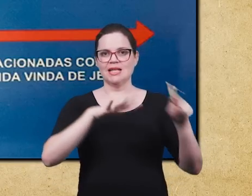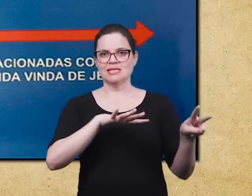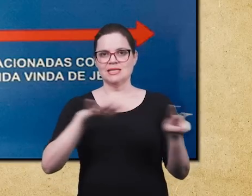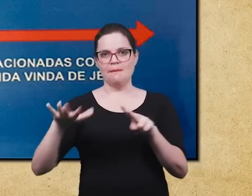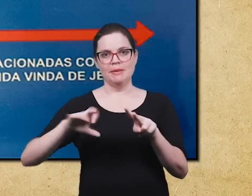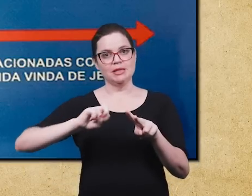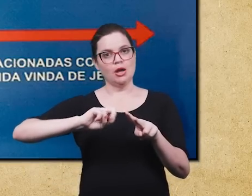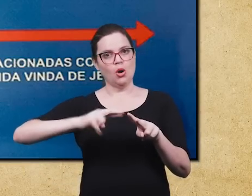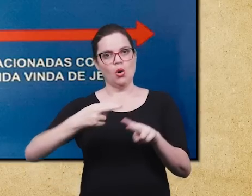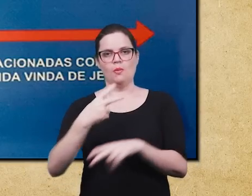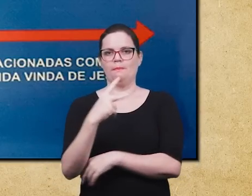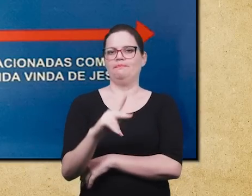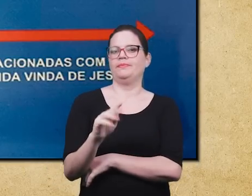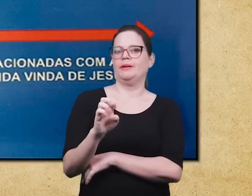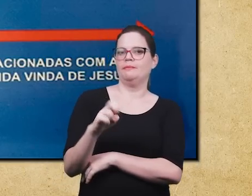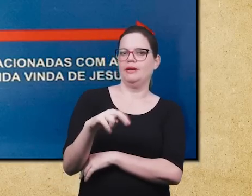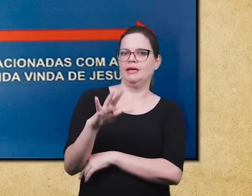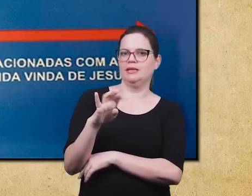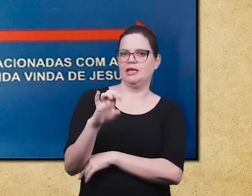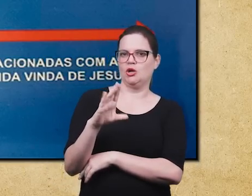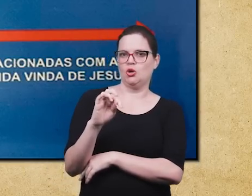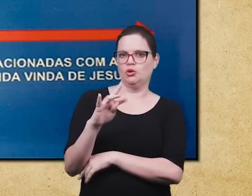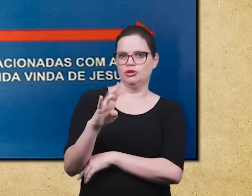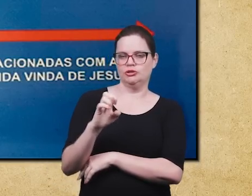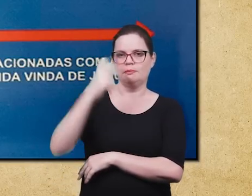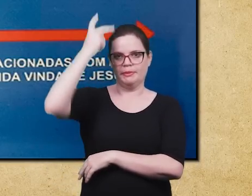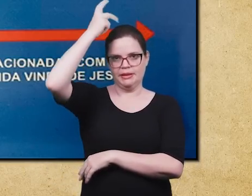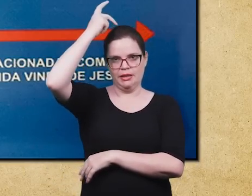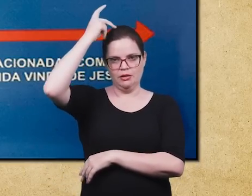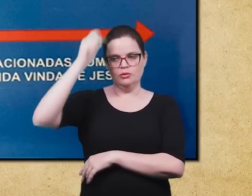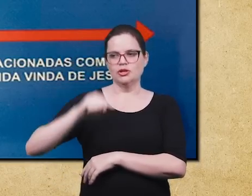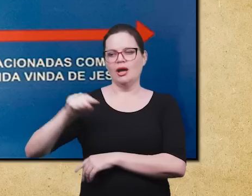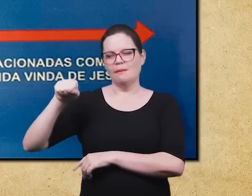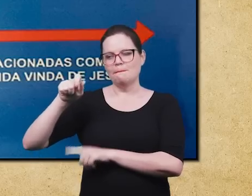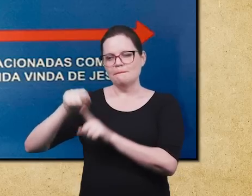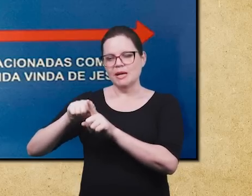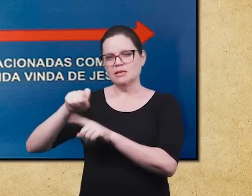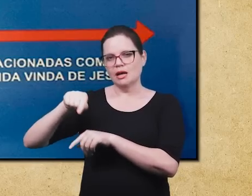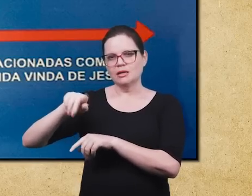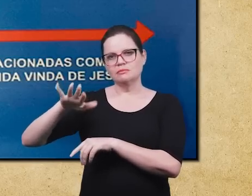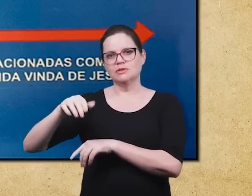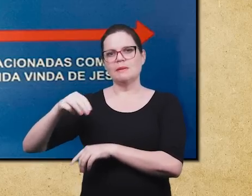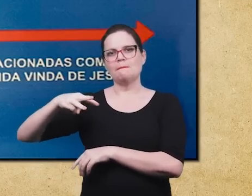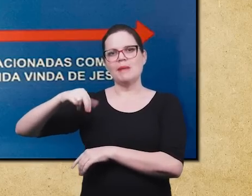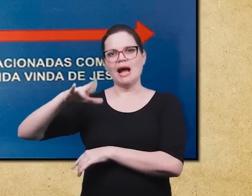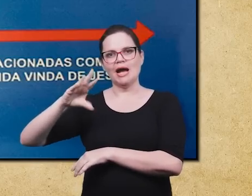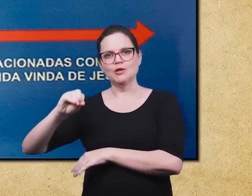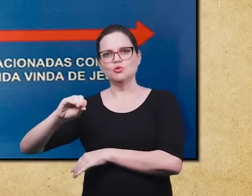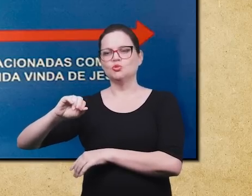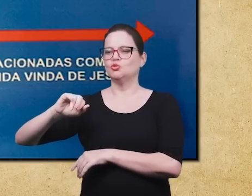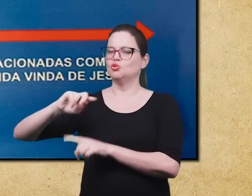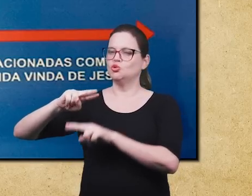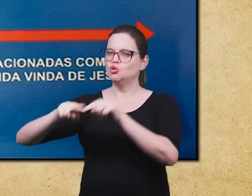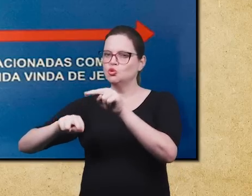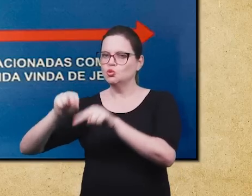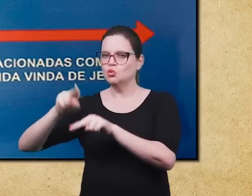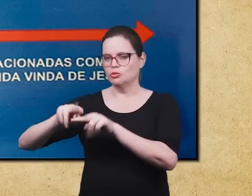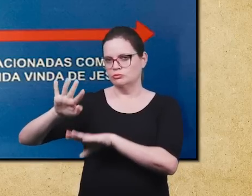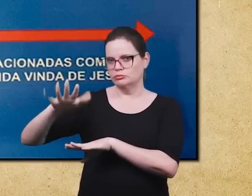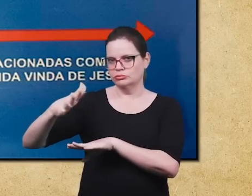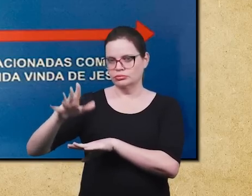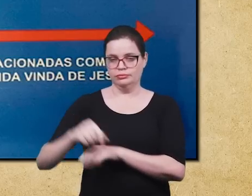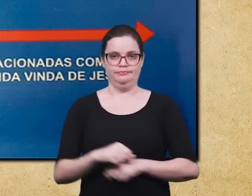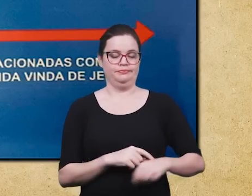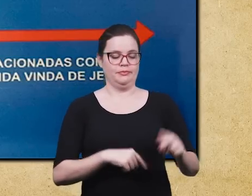que corresponde a aproximadamente maio e junho do nosso calendário. Depois havia um intervalo, e as